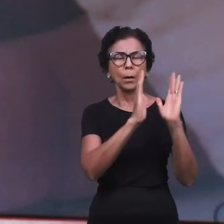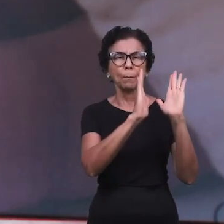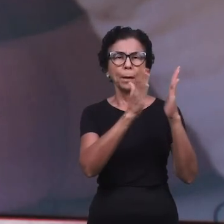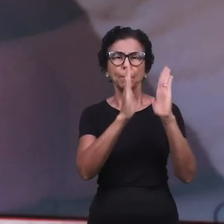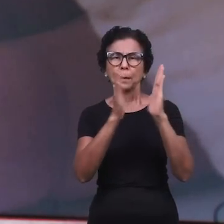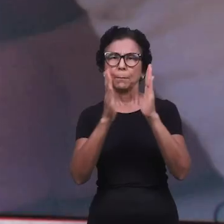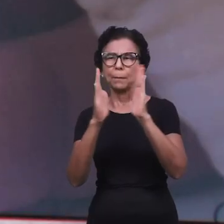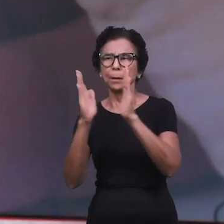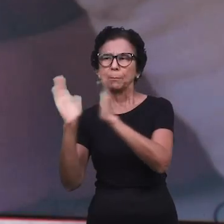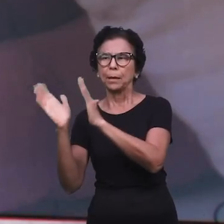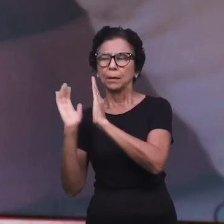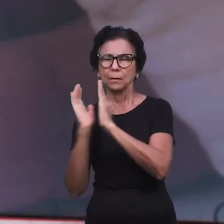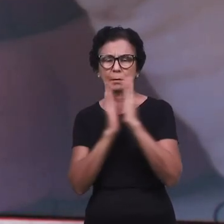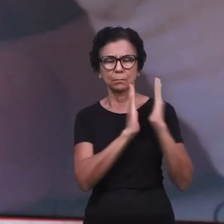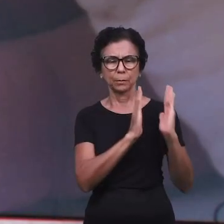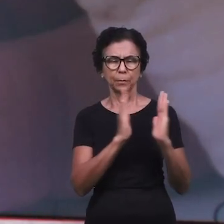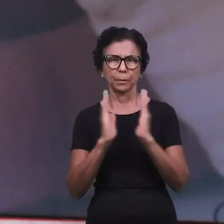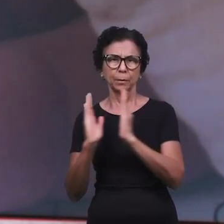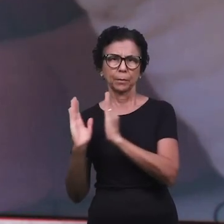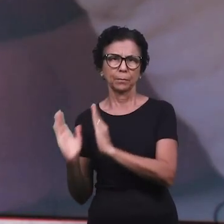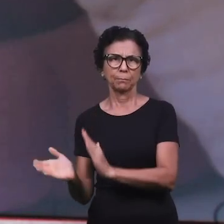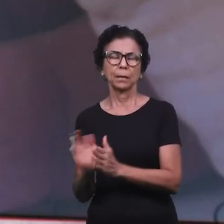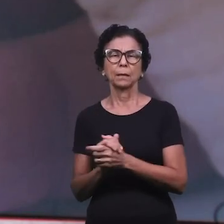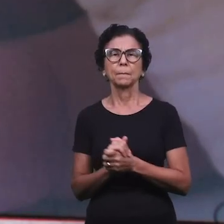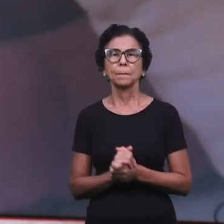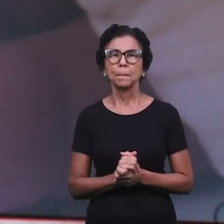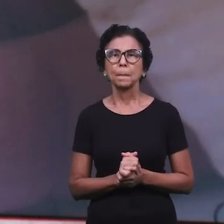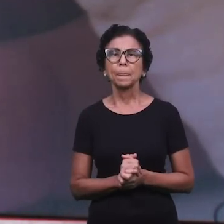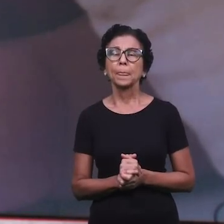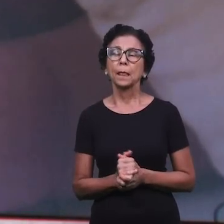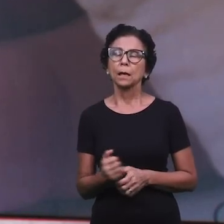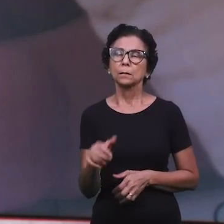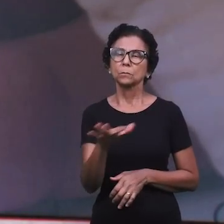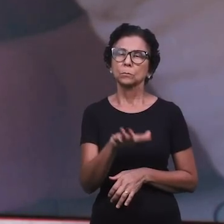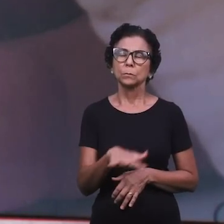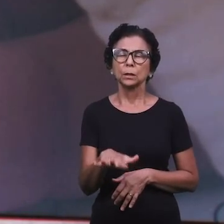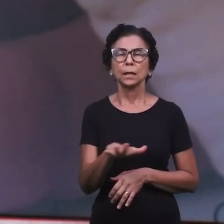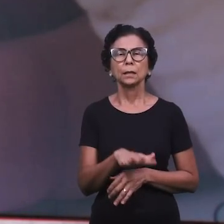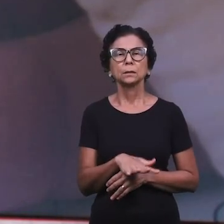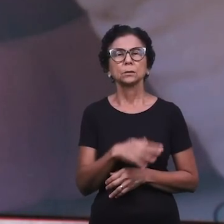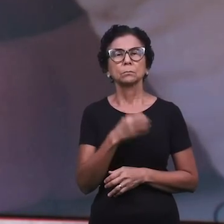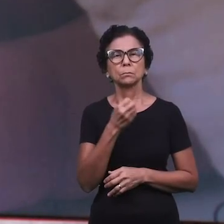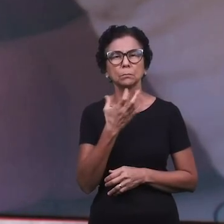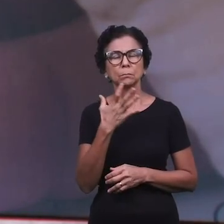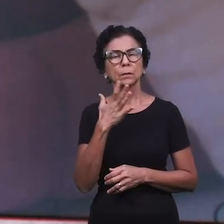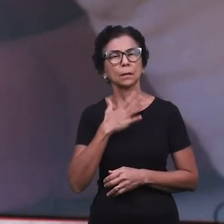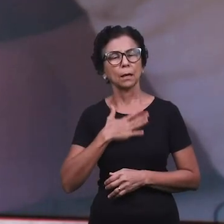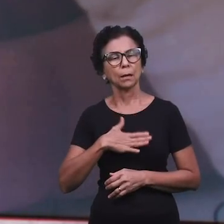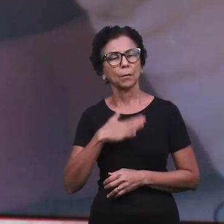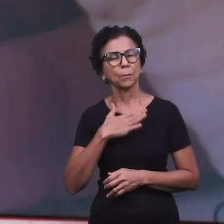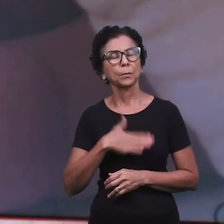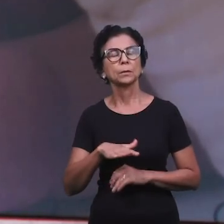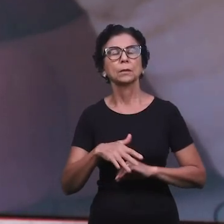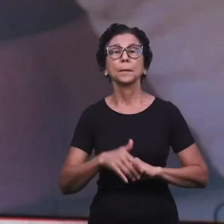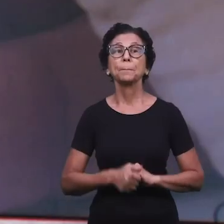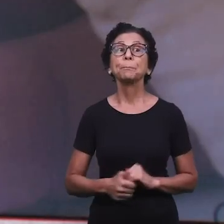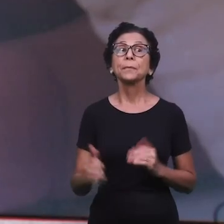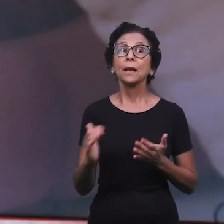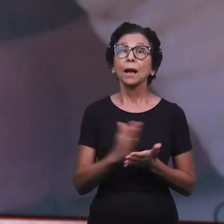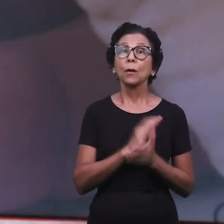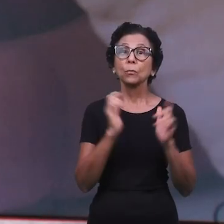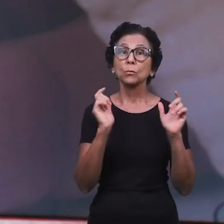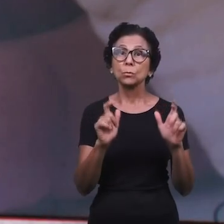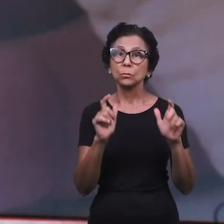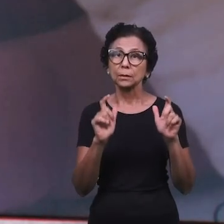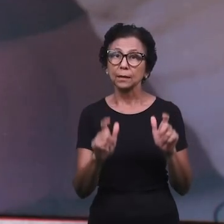vezes tem espaços ali destinados apenas ao estudo, onde você vai ter um ambiente mais silencioso. Alguns locais, até oferecem